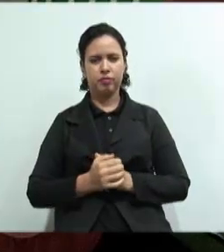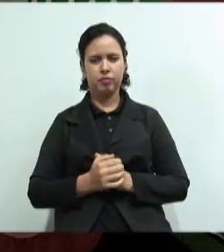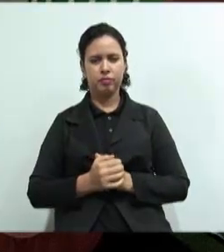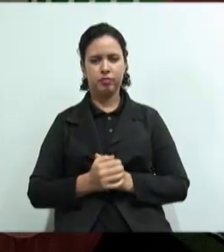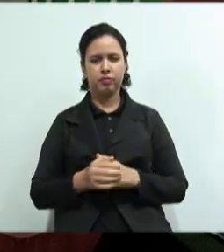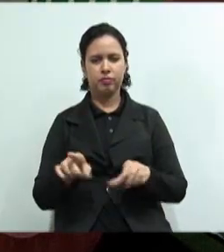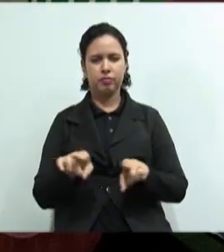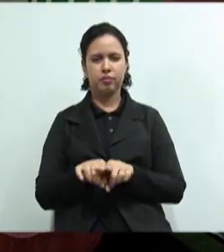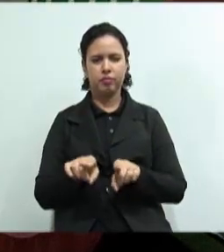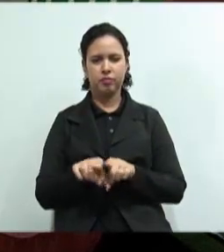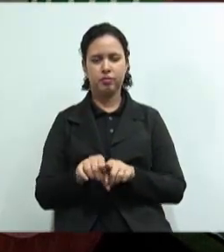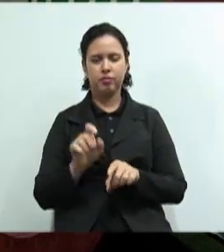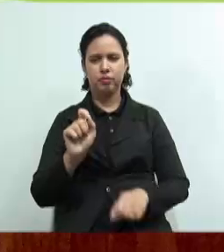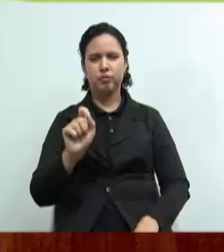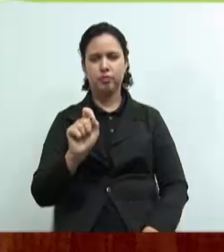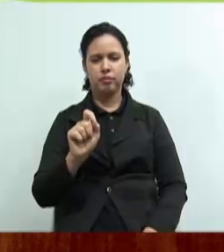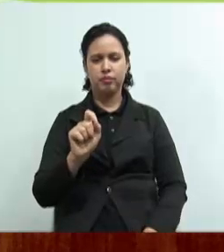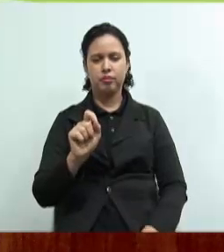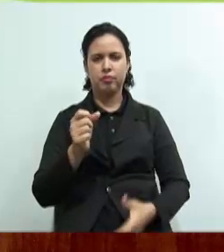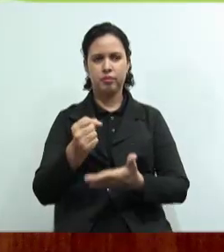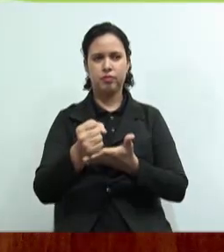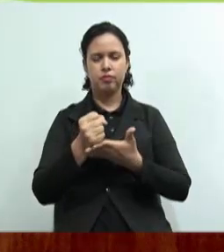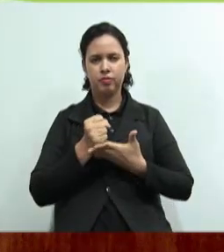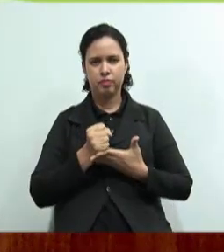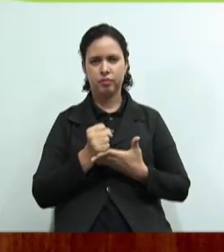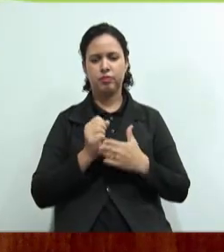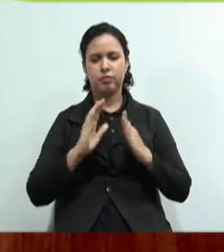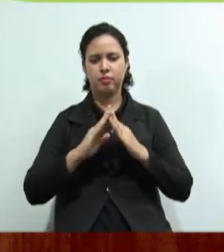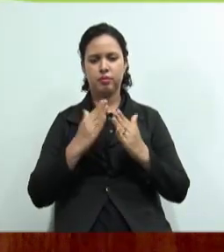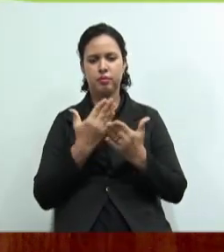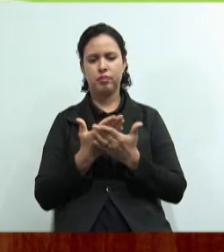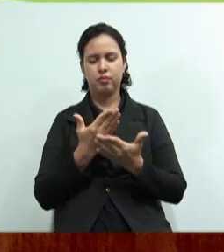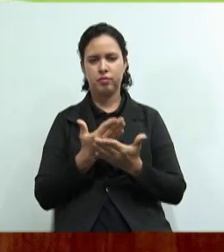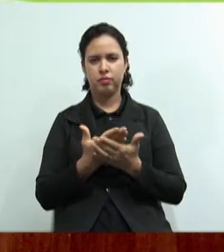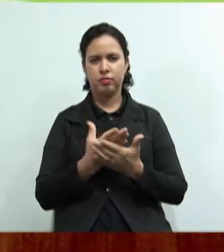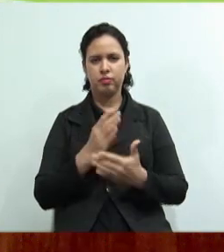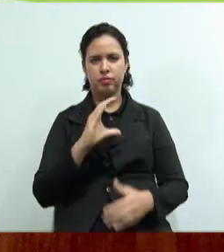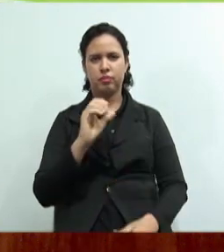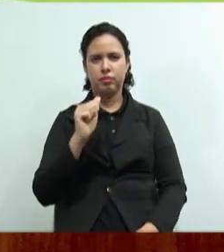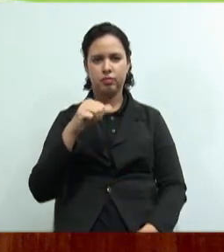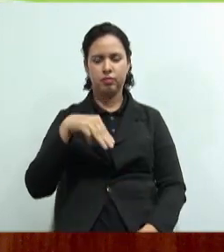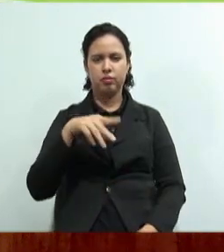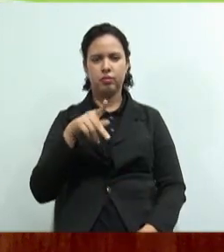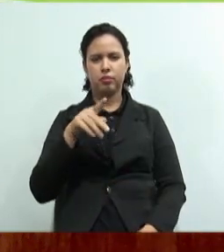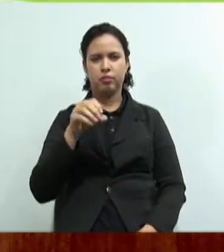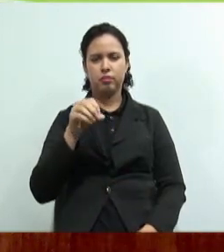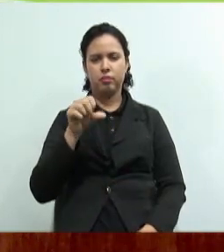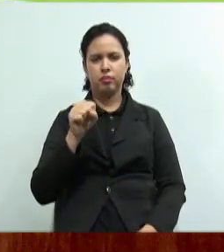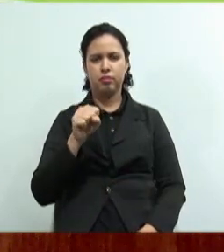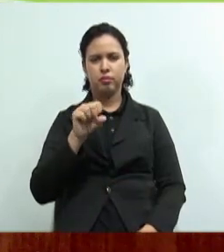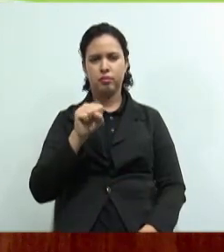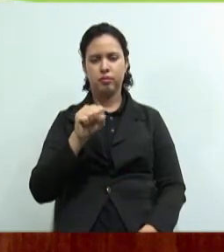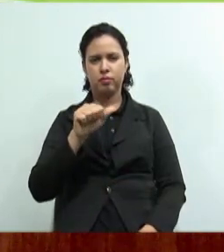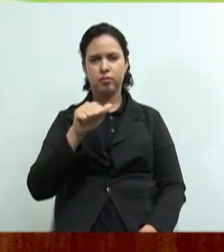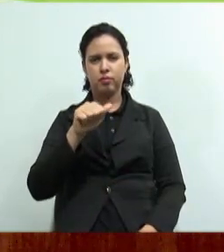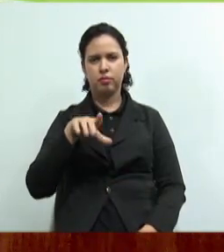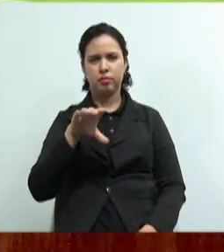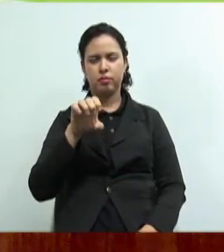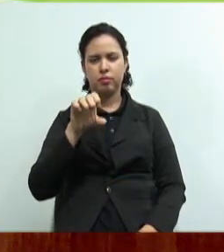Quero chamar a atenção para a participação da Escola Campos Sales, de São Francisco do Guaporé,